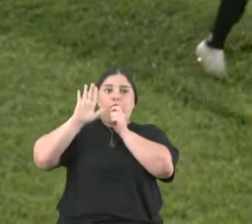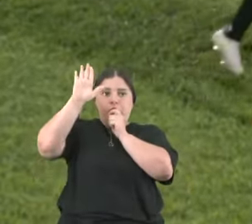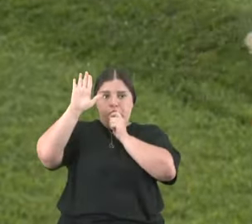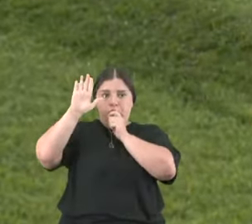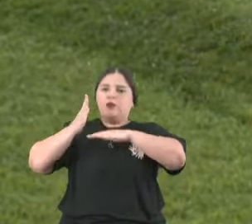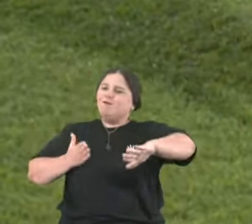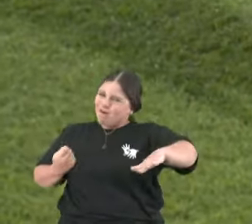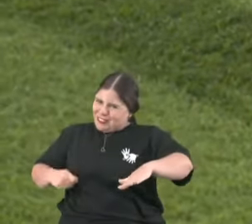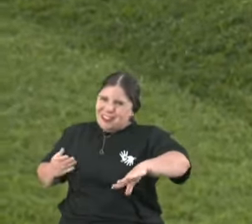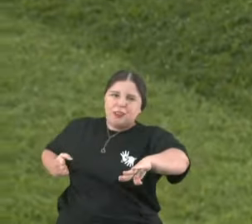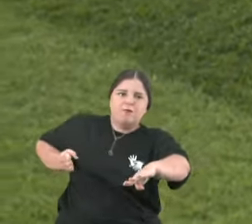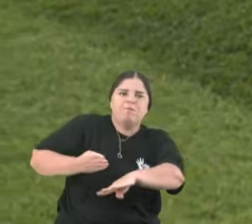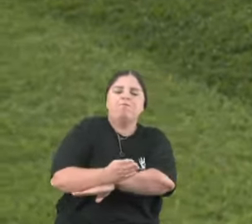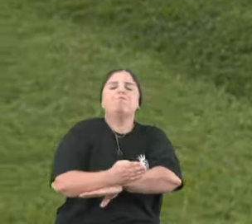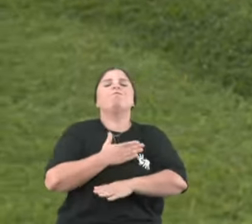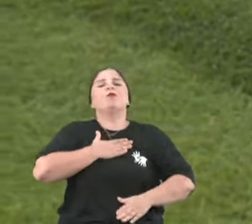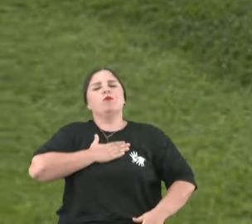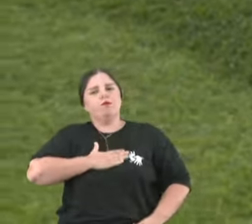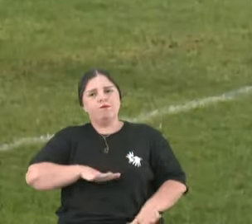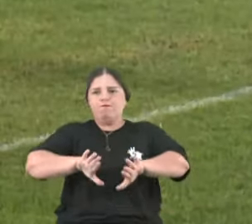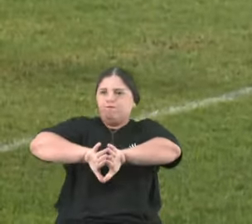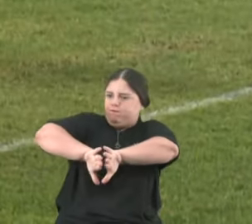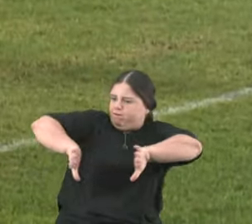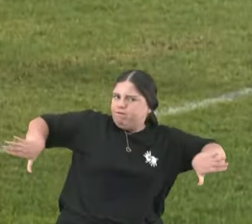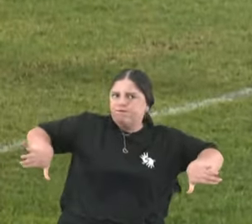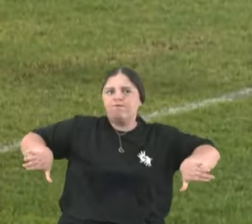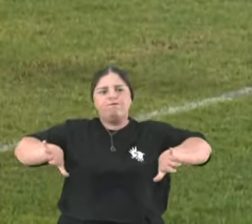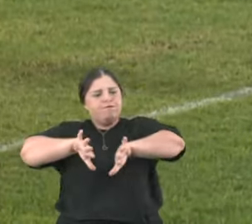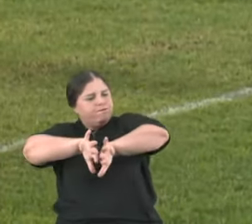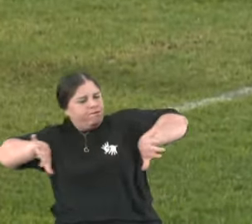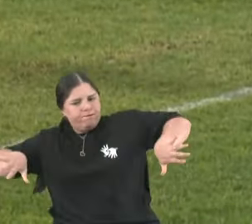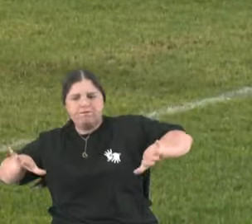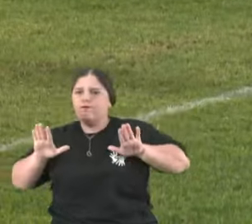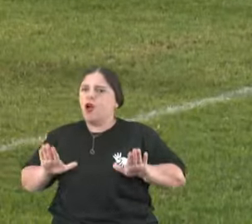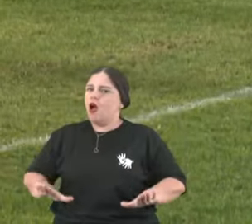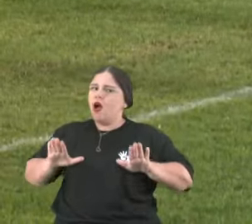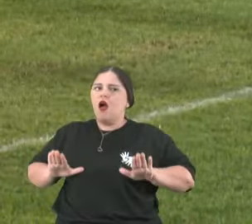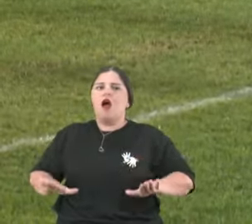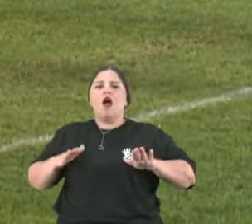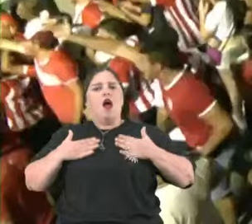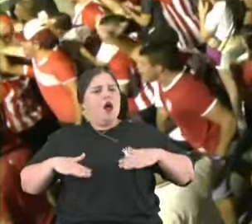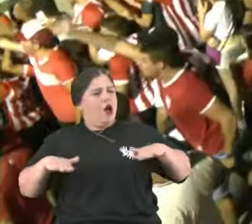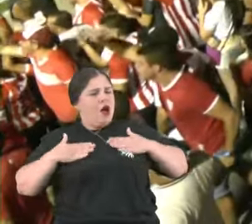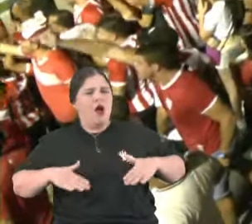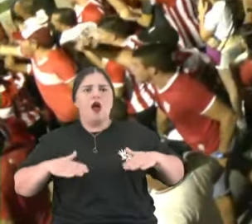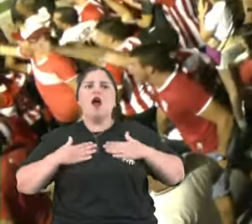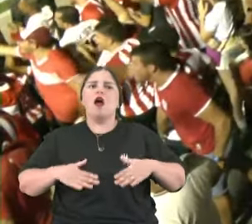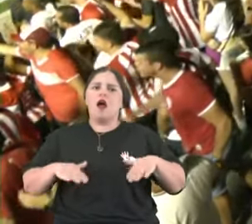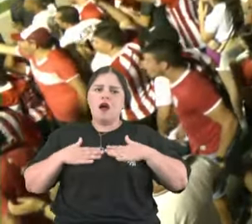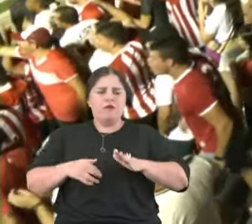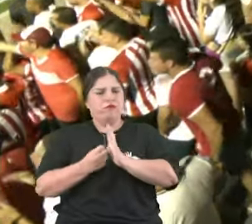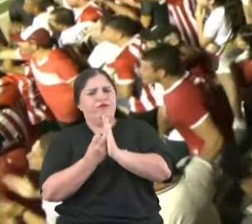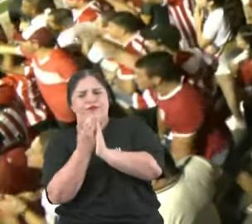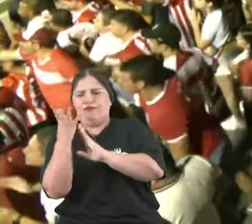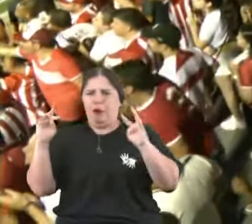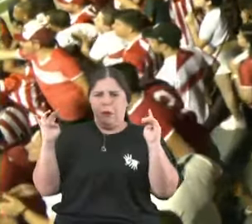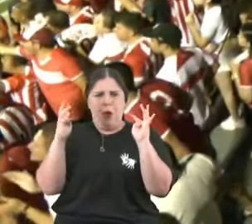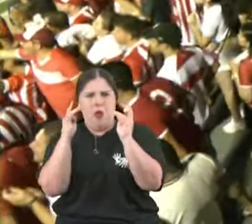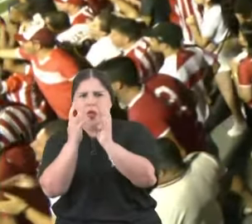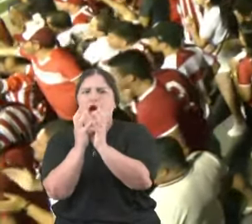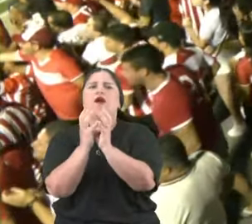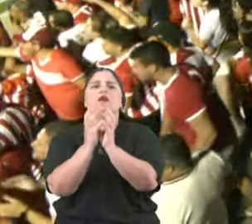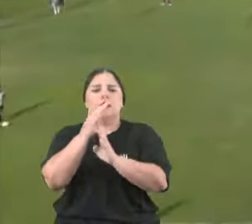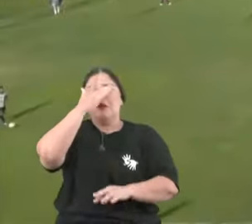conversa com a rapaziada ali. Chega o Caio César. Tá ali o Rony, tá ali o Benê, aquela coisa toda. O clima esquentou,